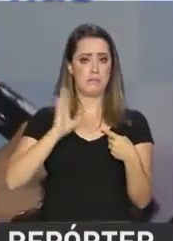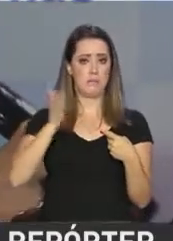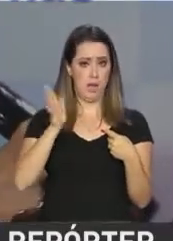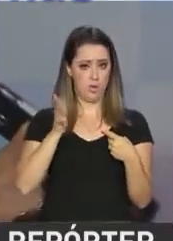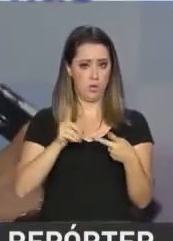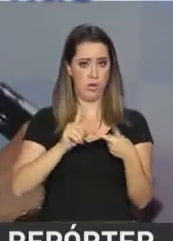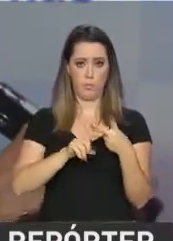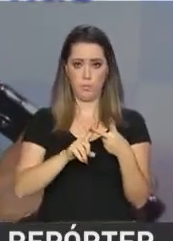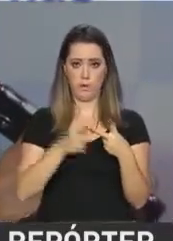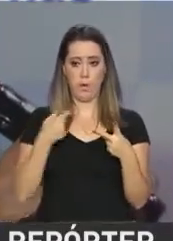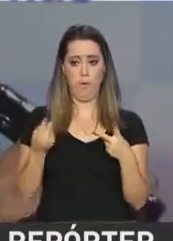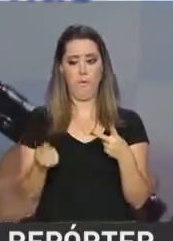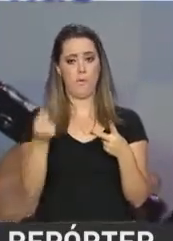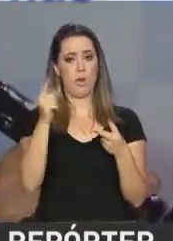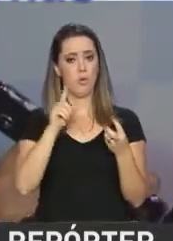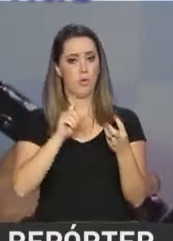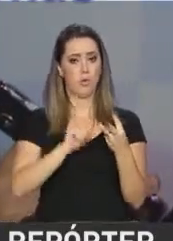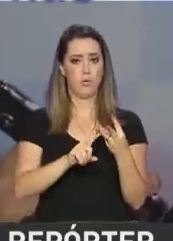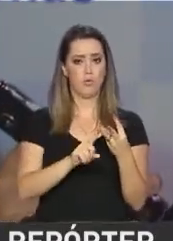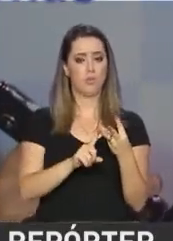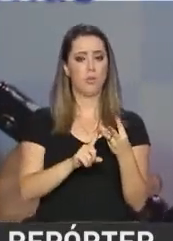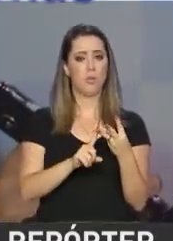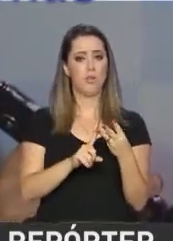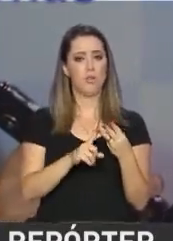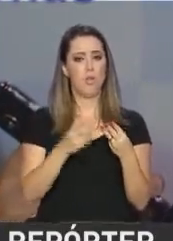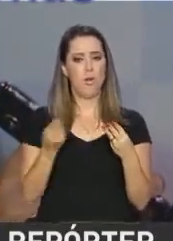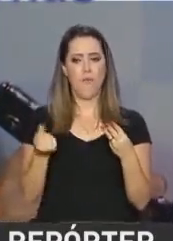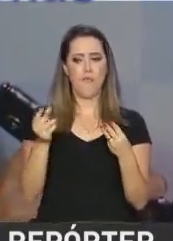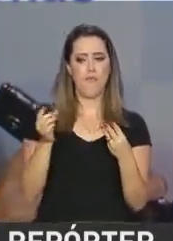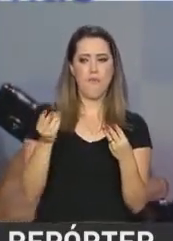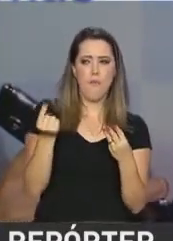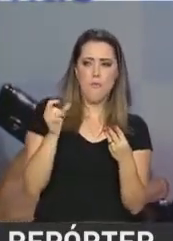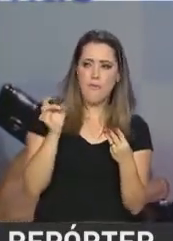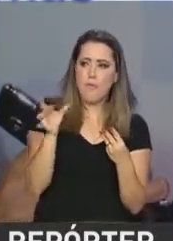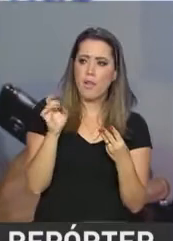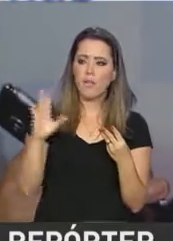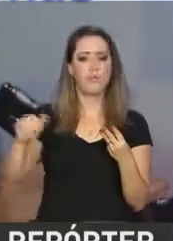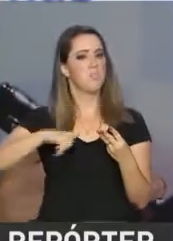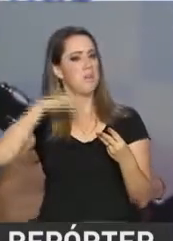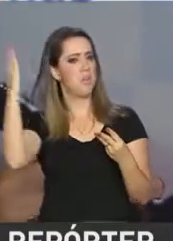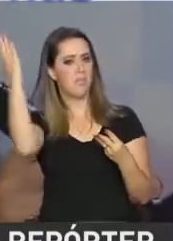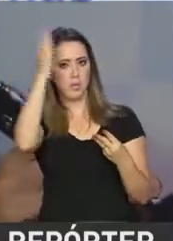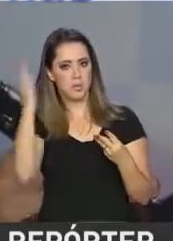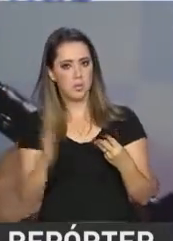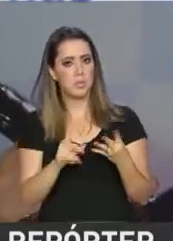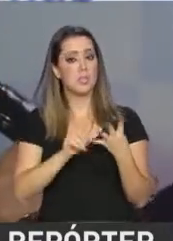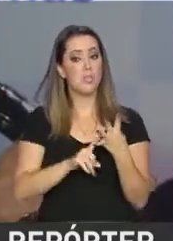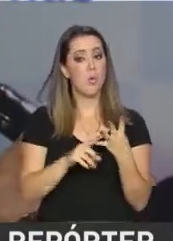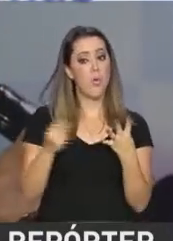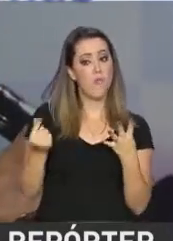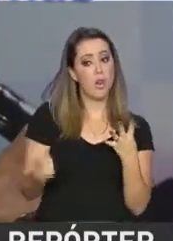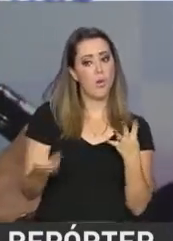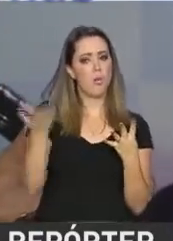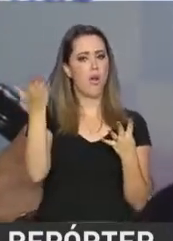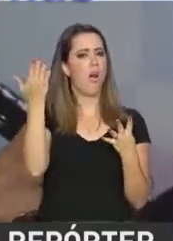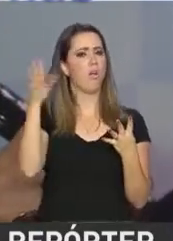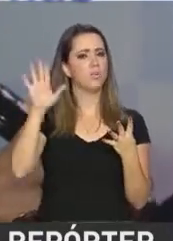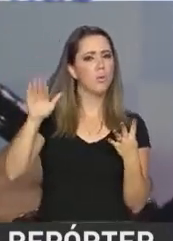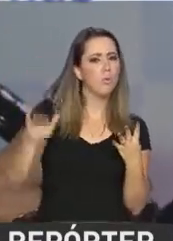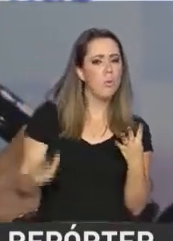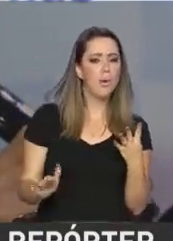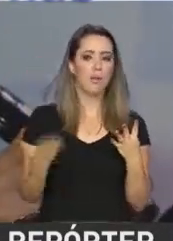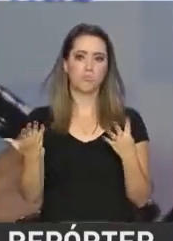e observa preço e observa a paridade de exportação ele observa custos então o produtor ele é